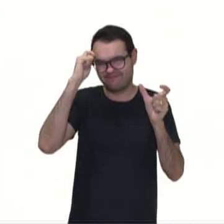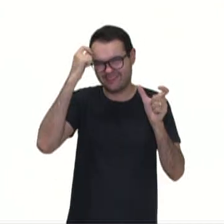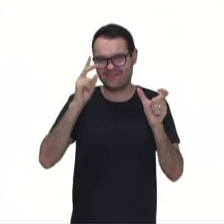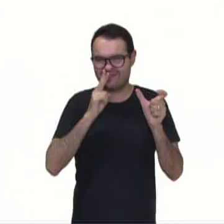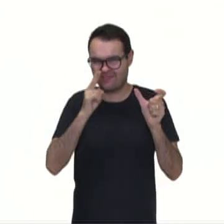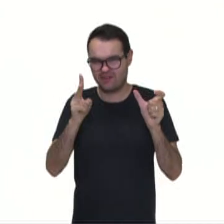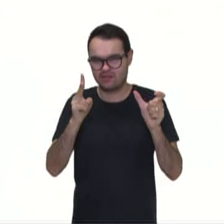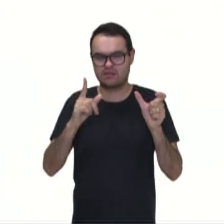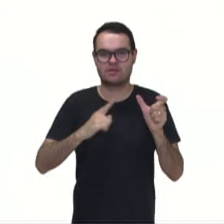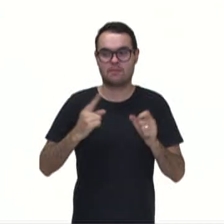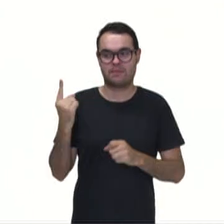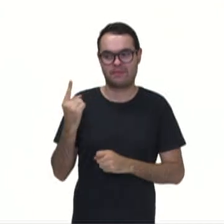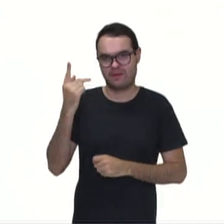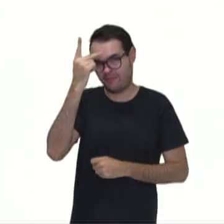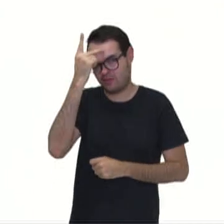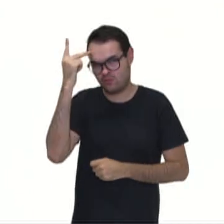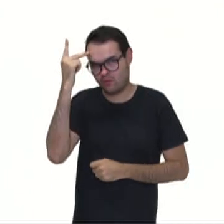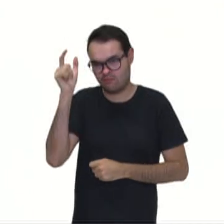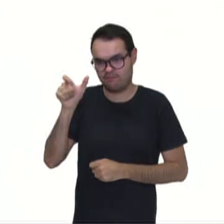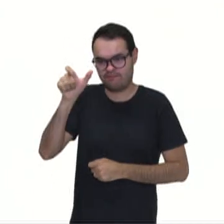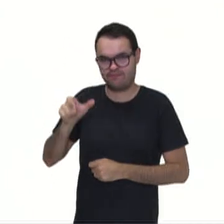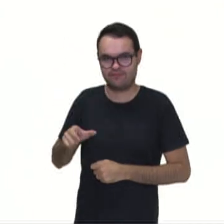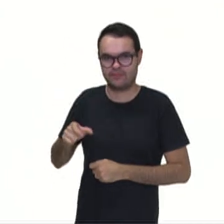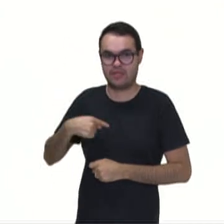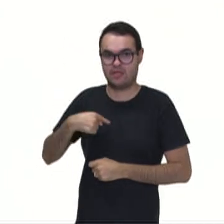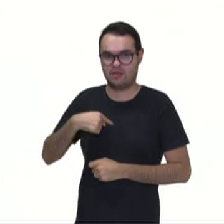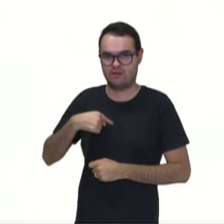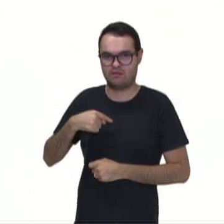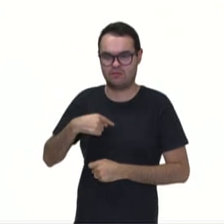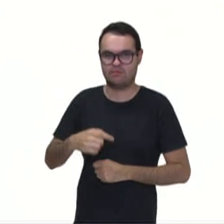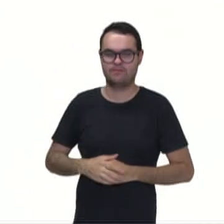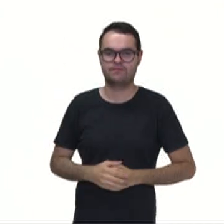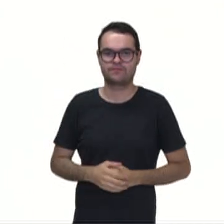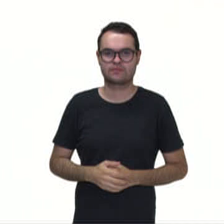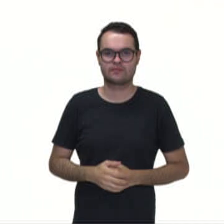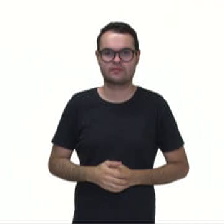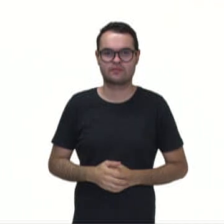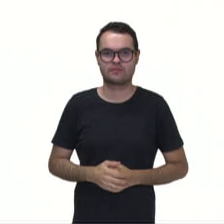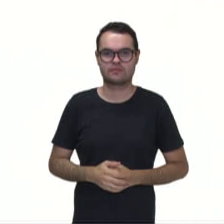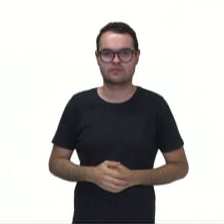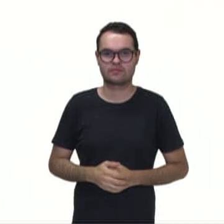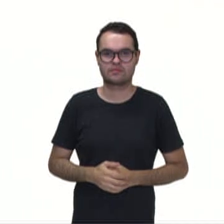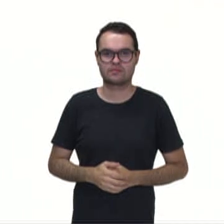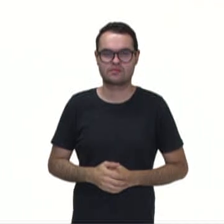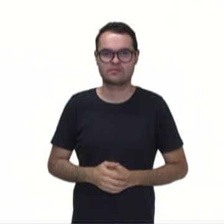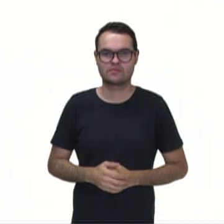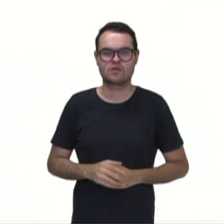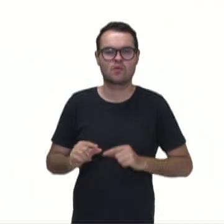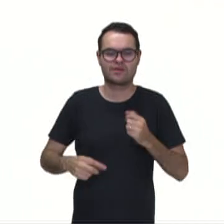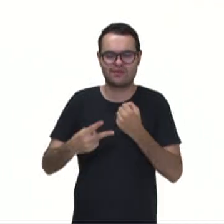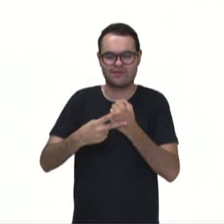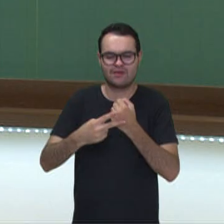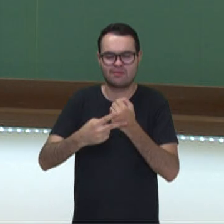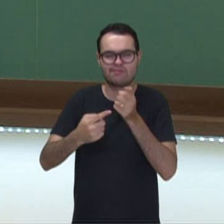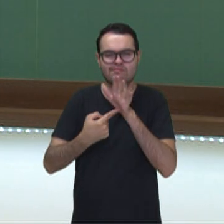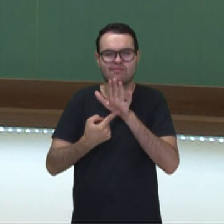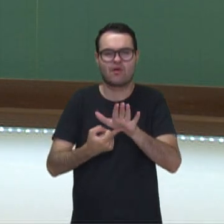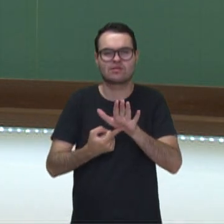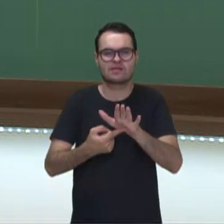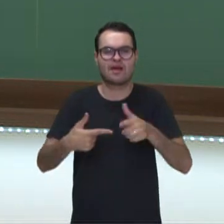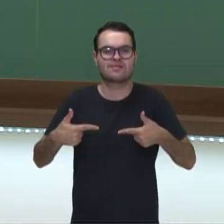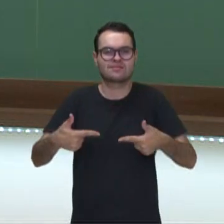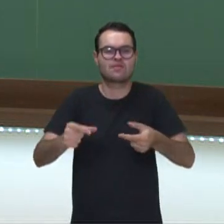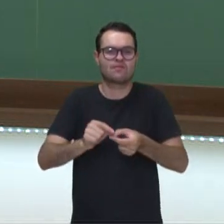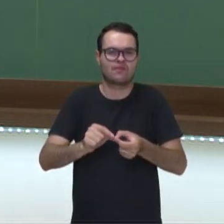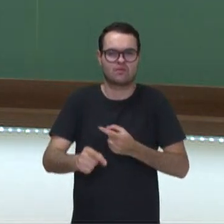da conjugação na primeira pessoa e do tempo, o que mais os verbos indicam em relação à ação que é expressa? Essa é